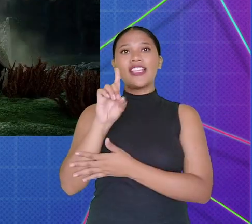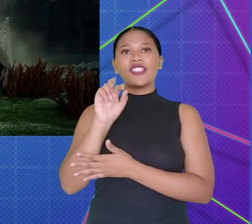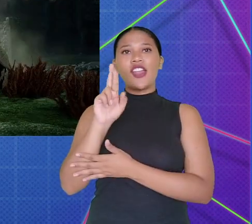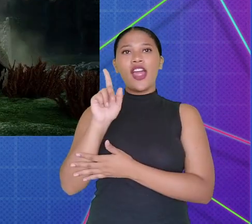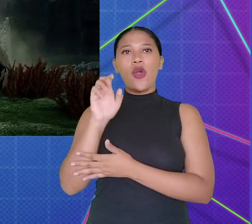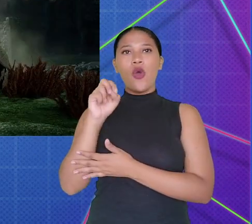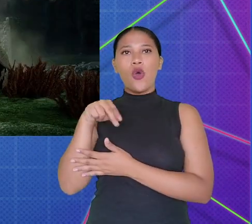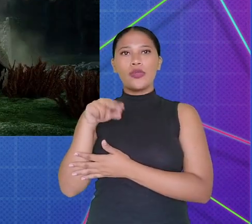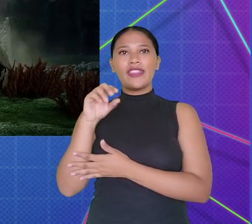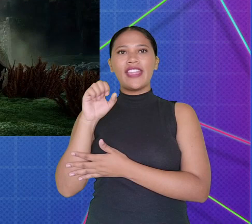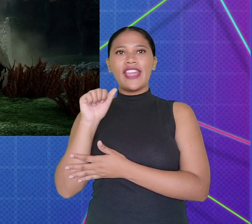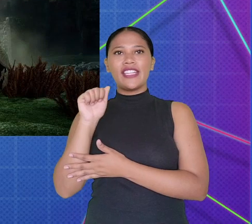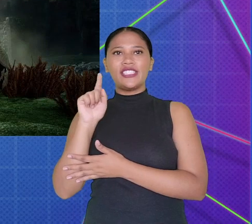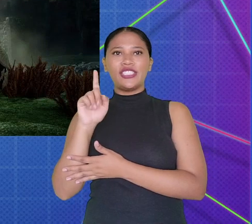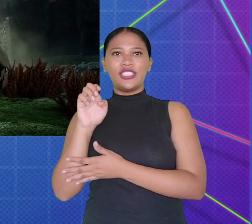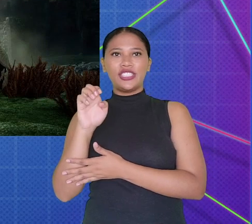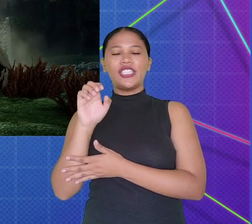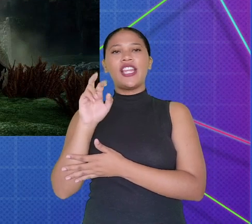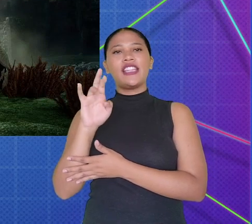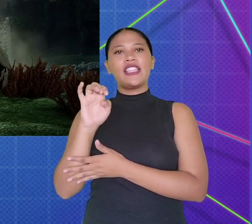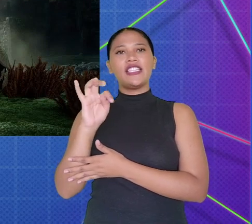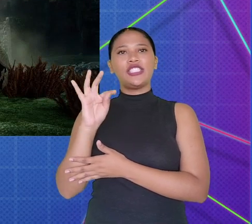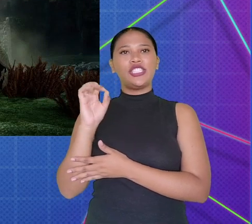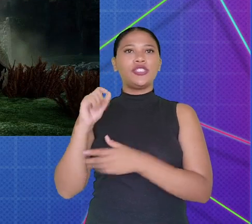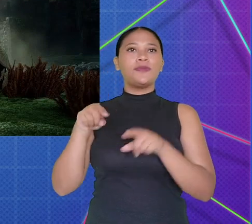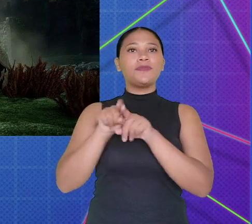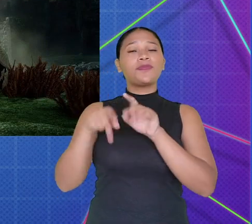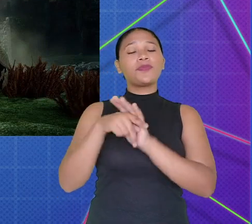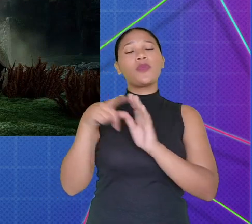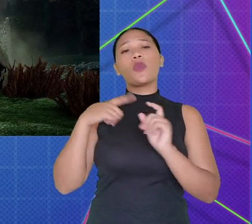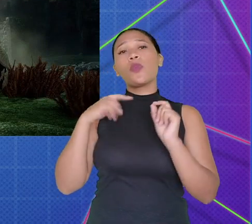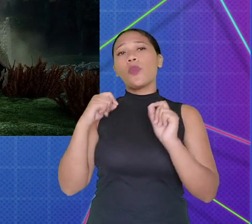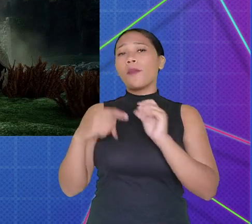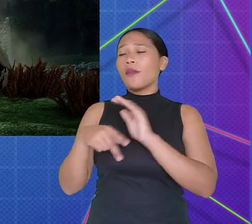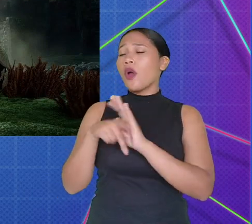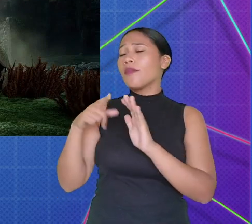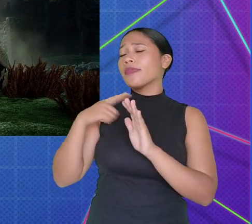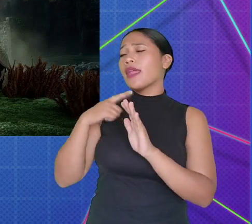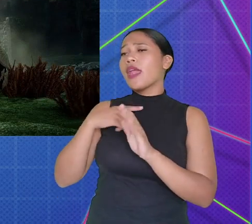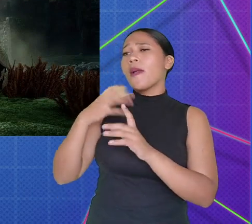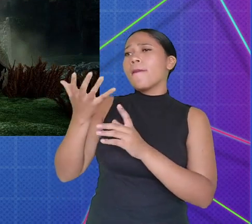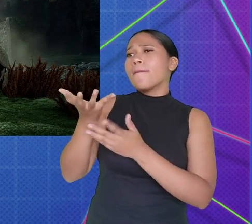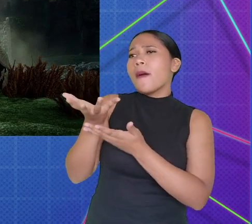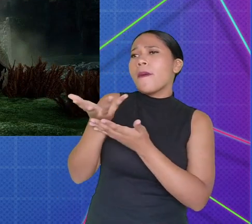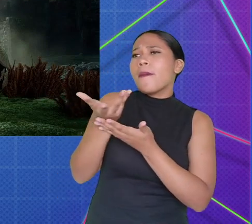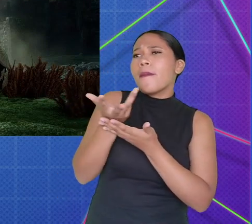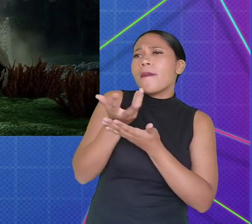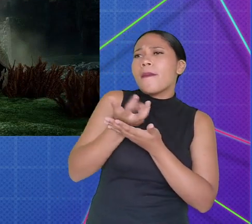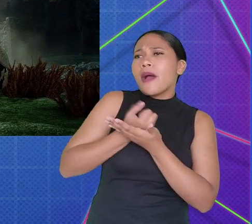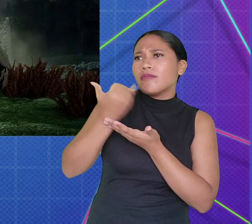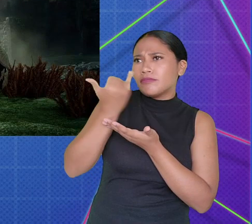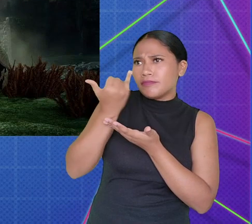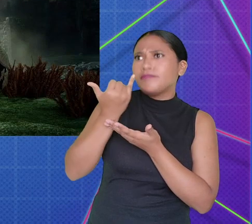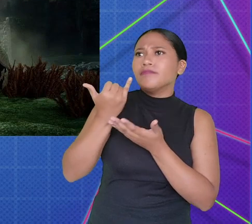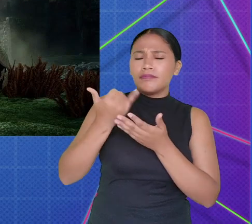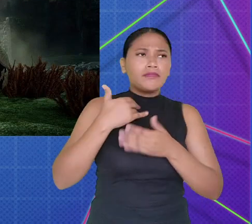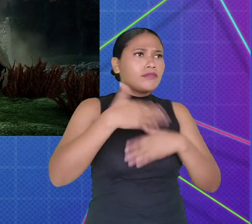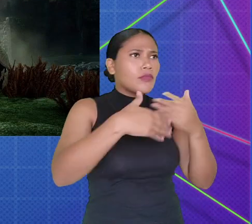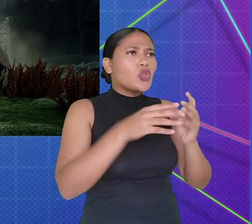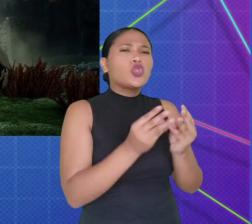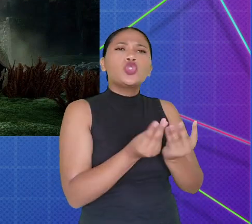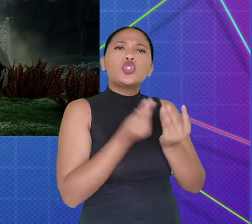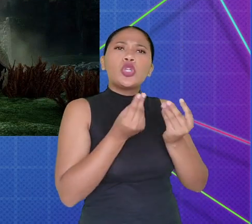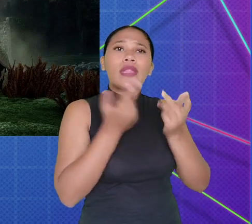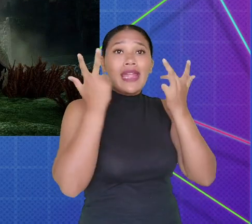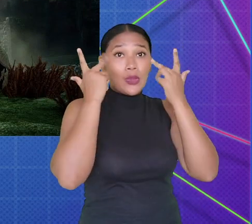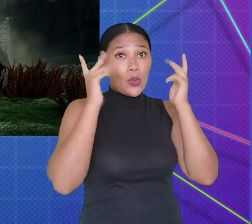Age Inquisition é o seu sistema de diálogo dinâmico, que permite ao jogador escolher suas respostas e influenciar o curso da história do jogo